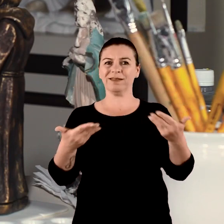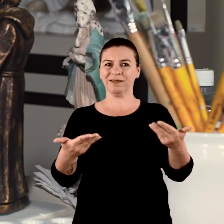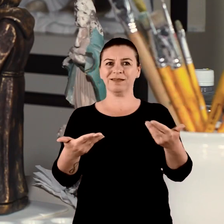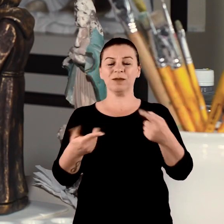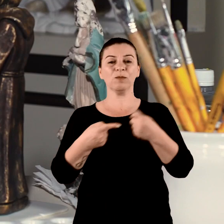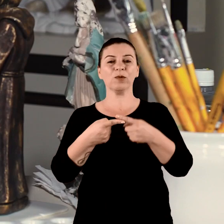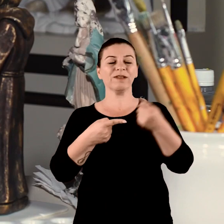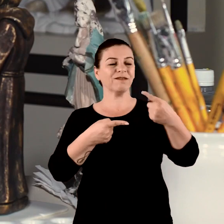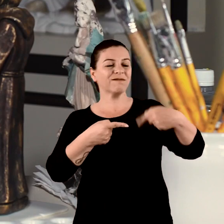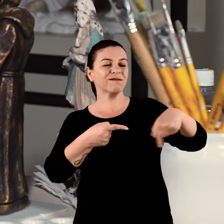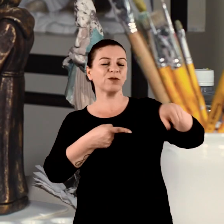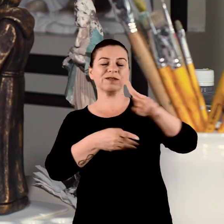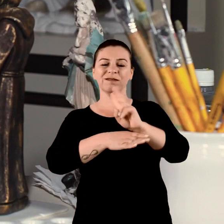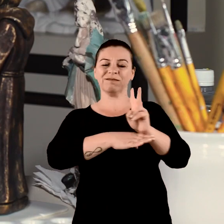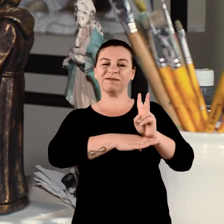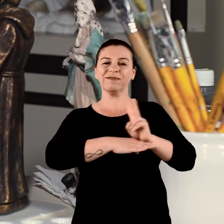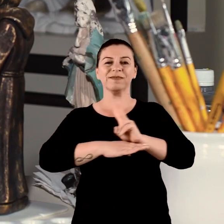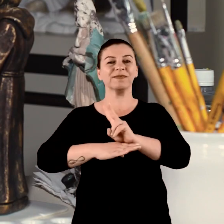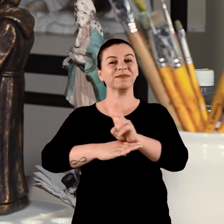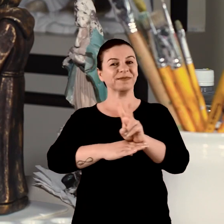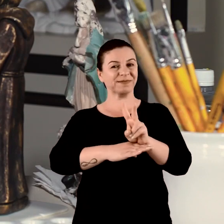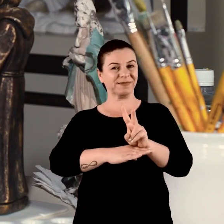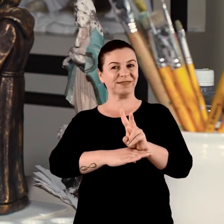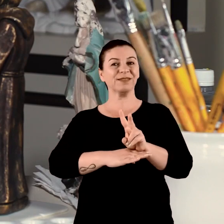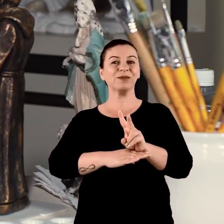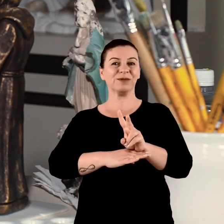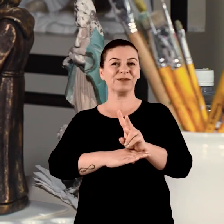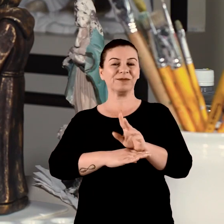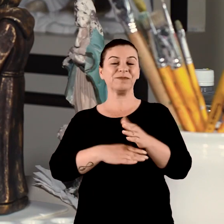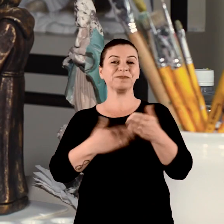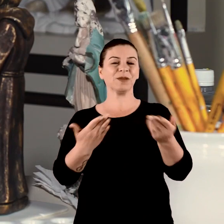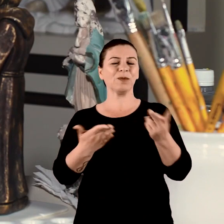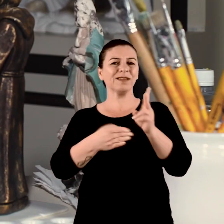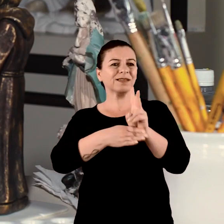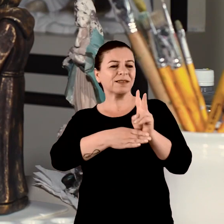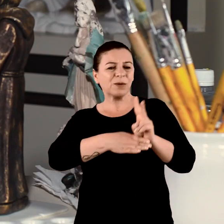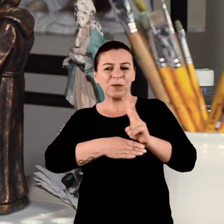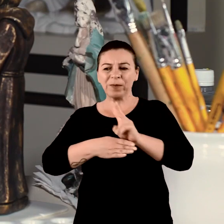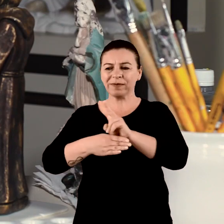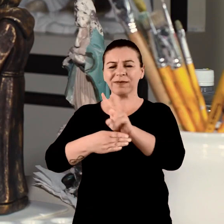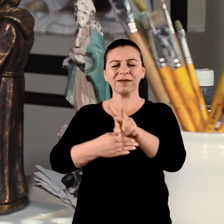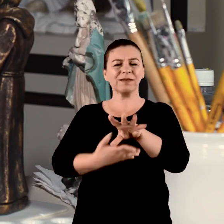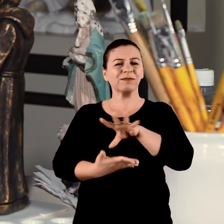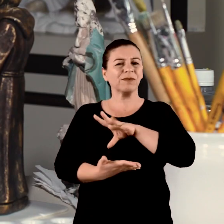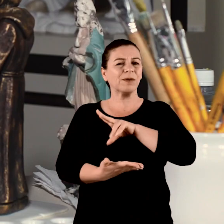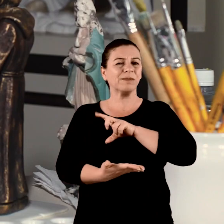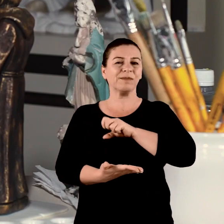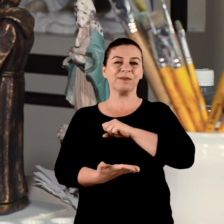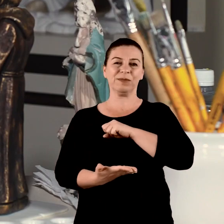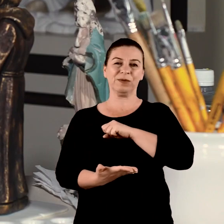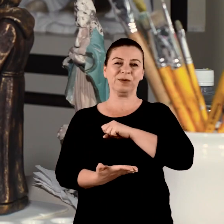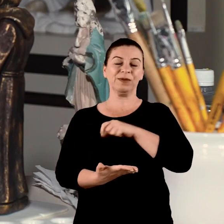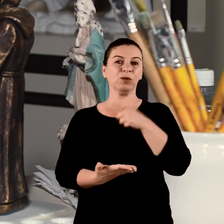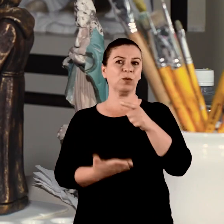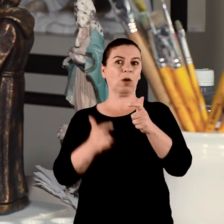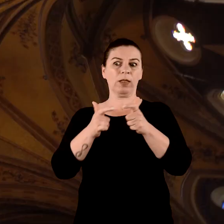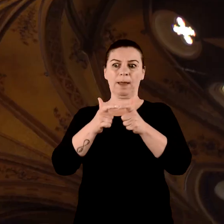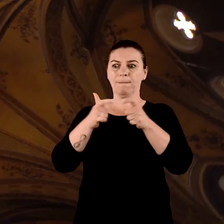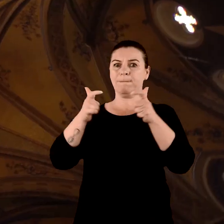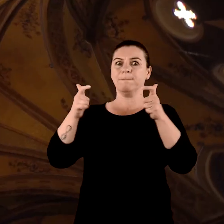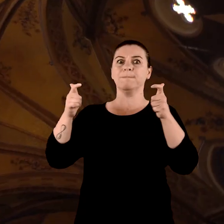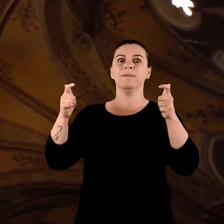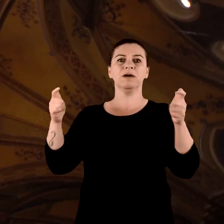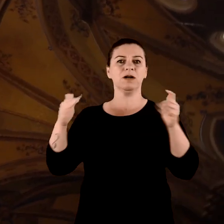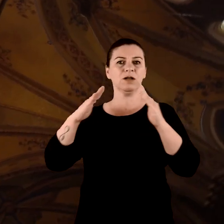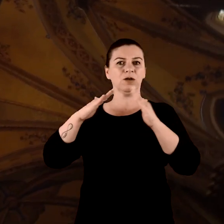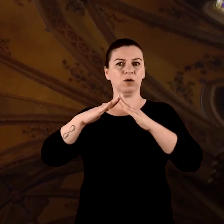riquíssima. Ela tem vocês que zelam por ela. Esse zelo, esse amor,